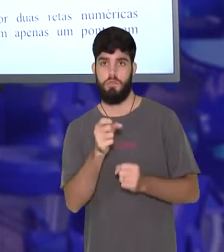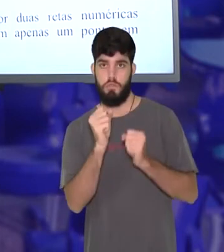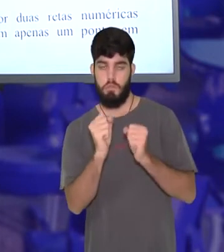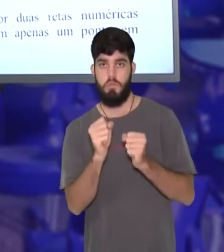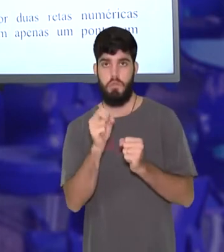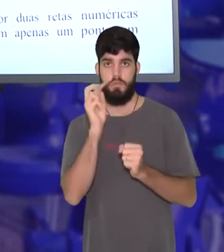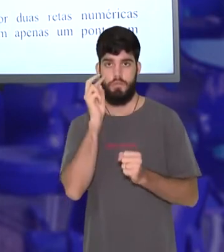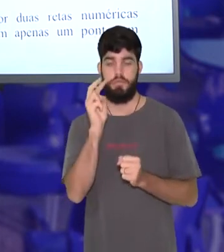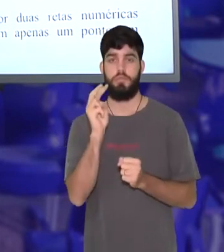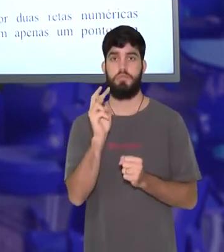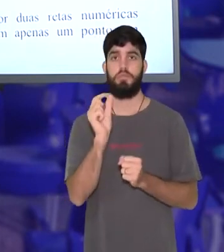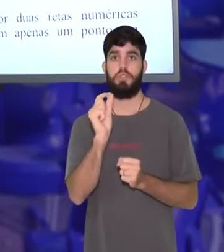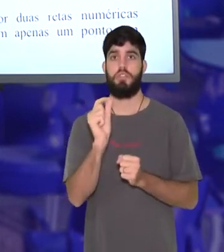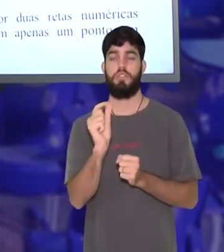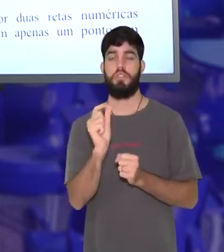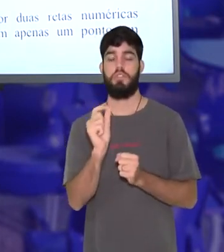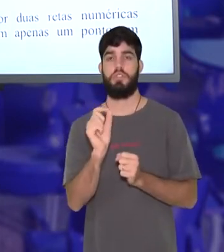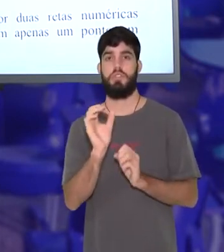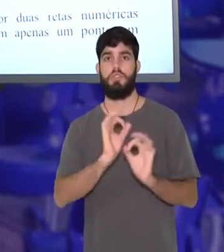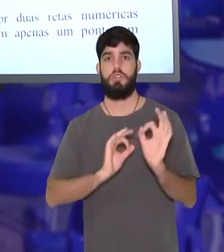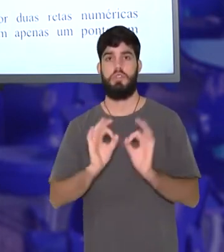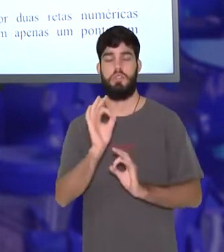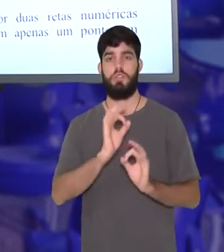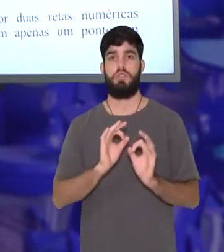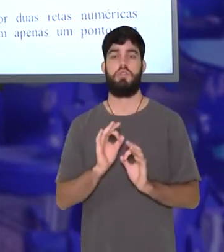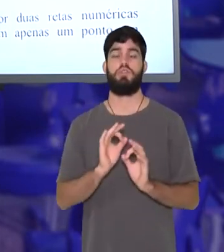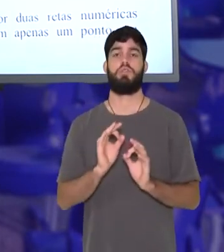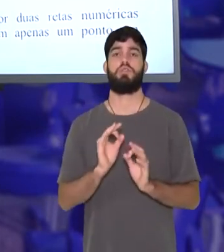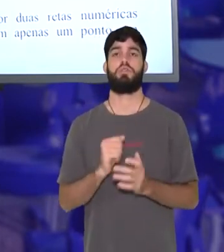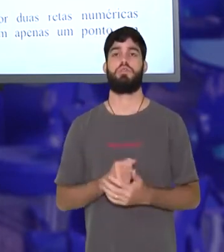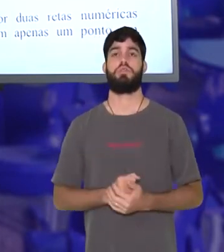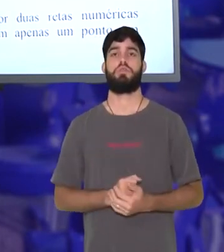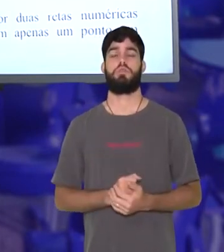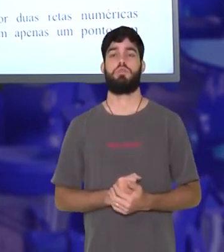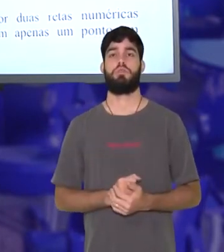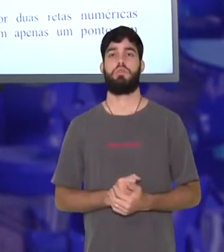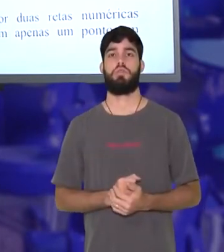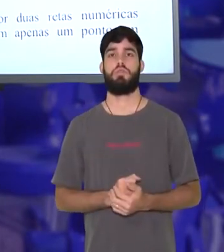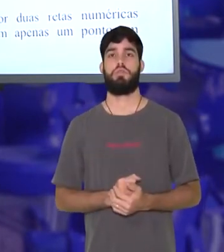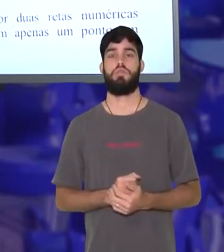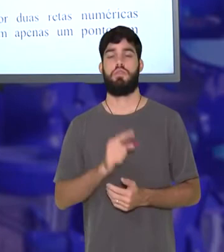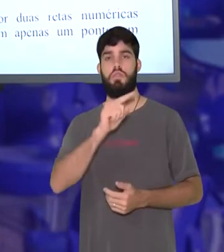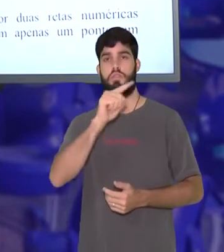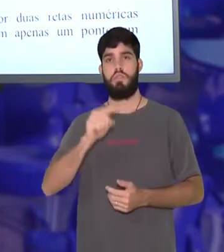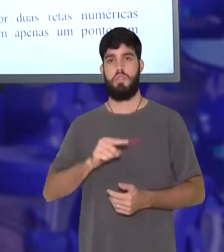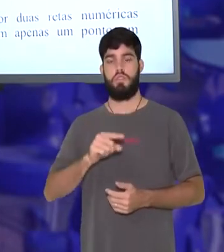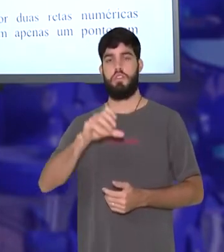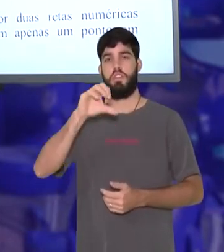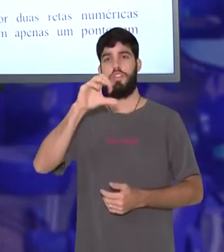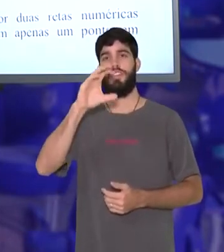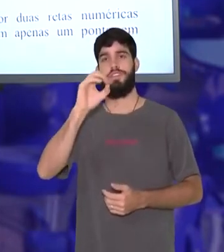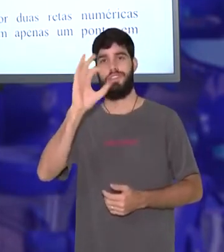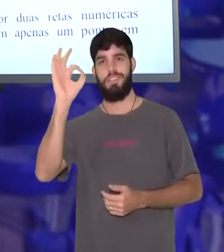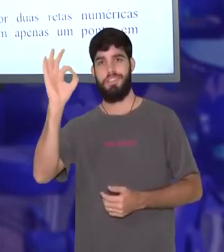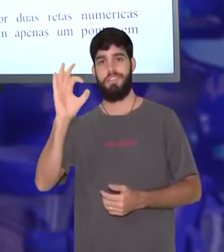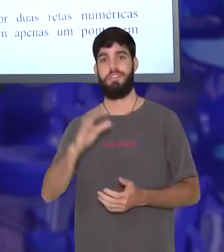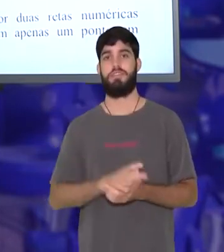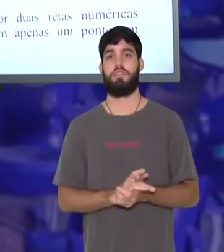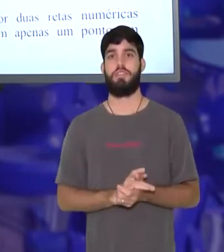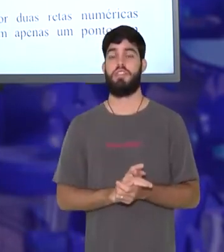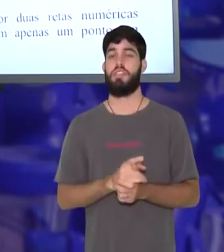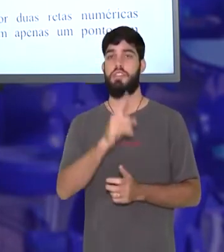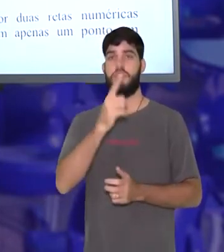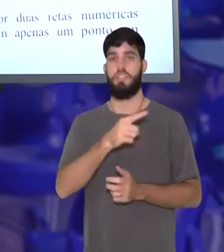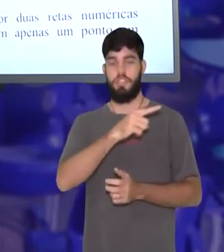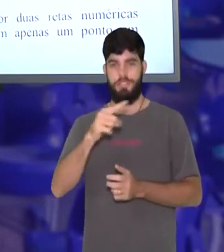podem ver que o localizei para que vocês visualizarem melhor o ângulo de 90 graus que essas retas